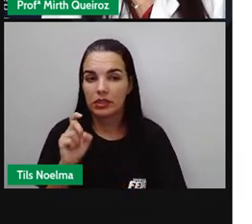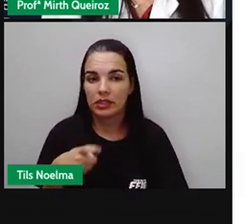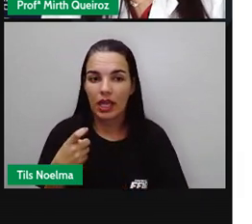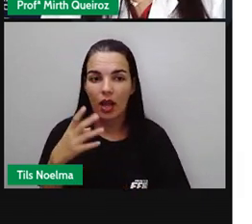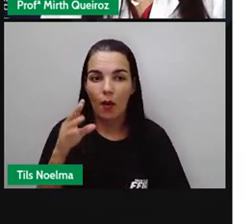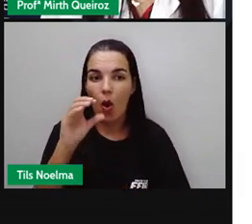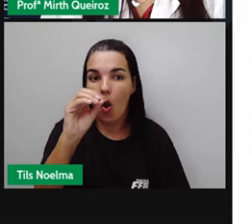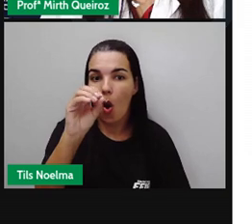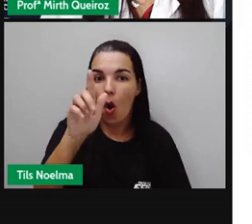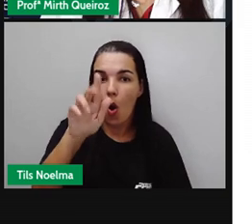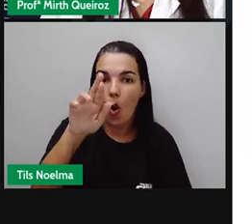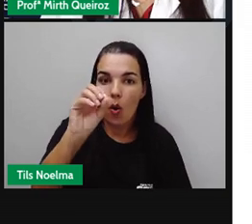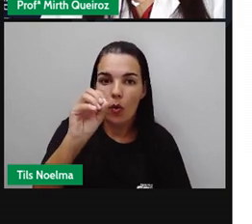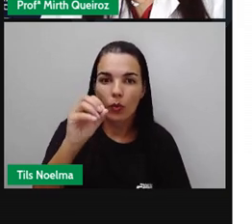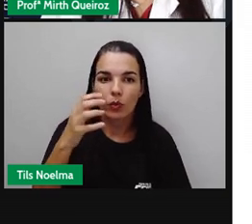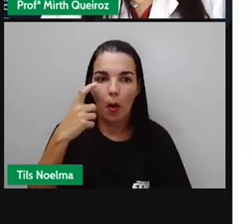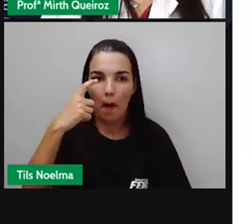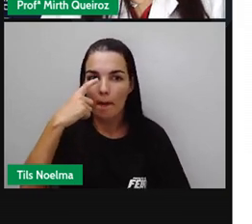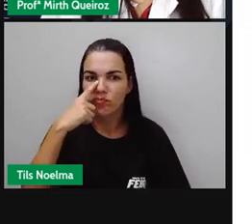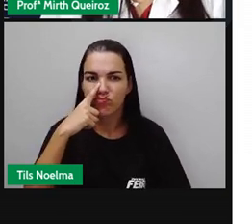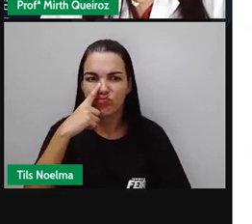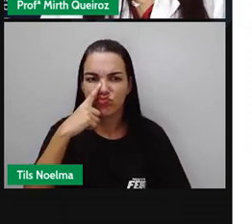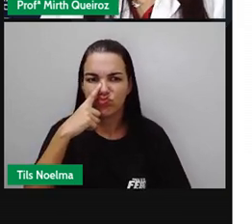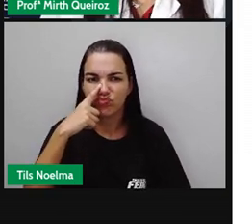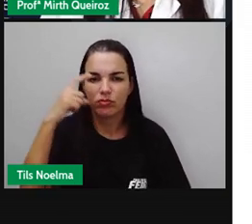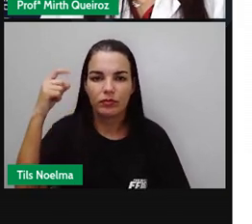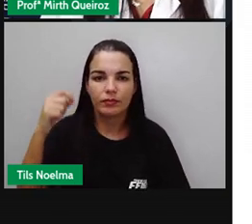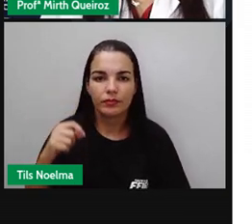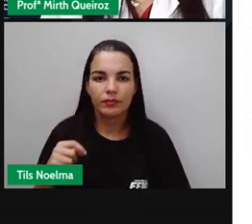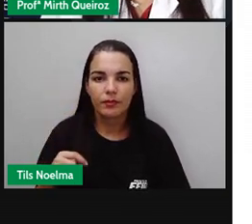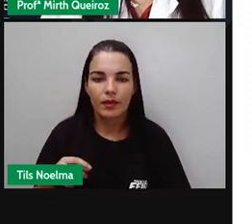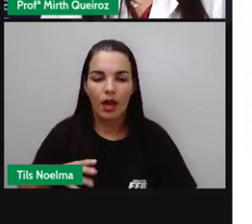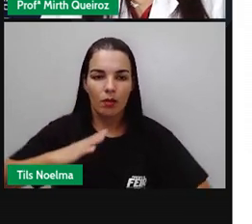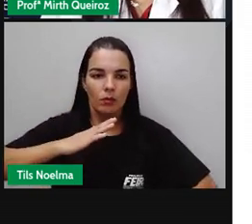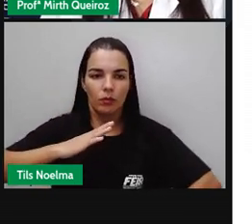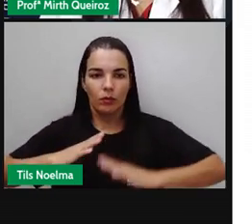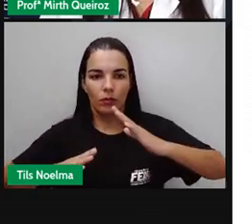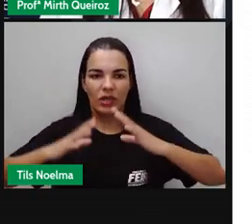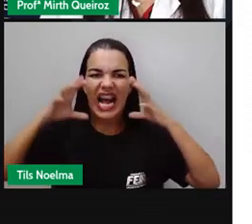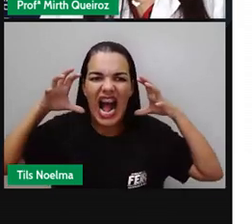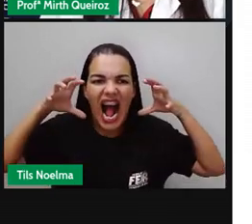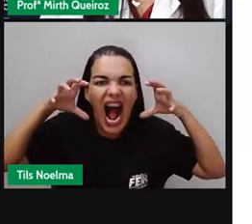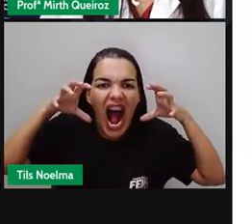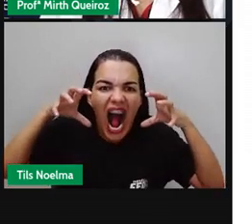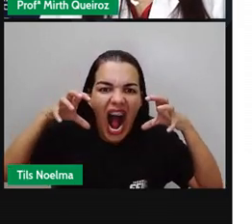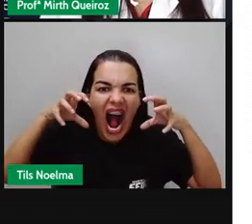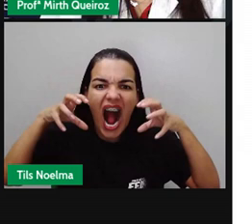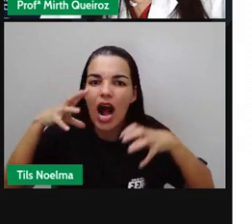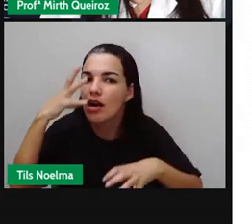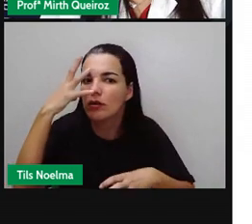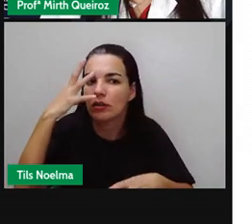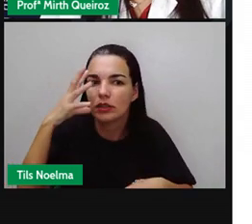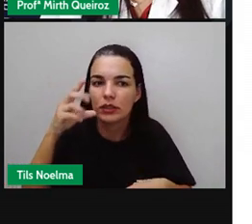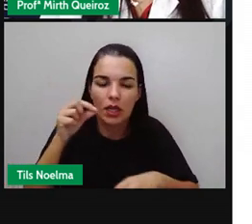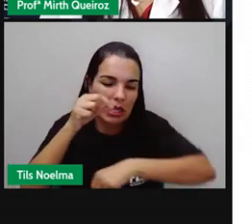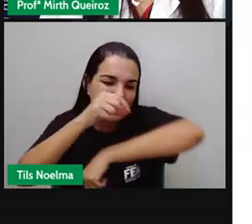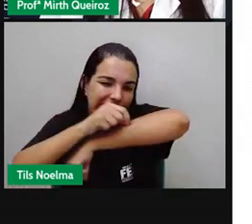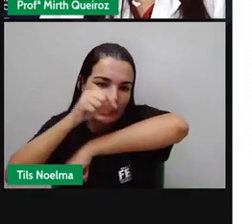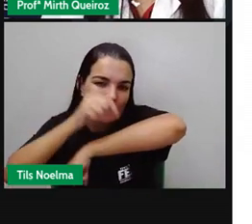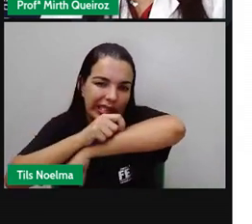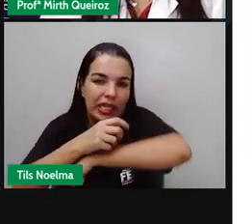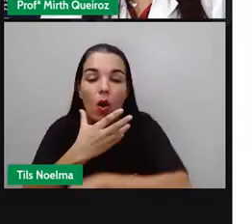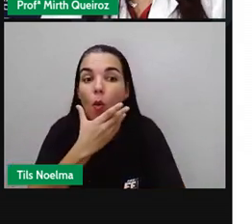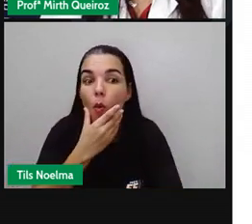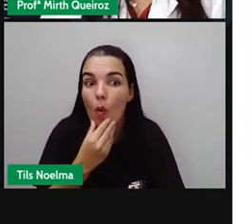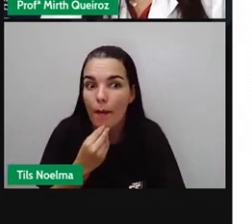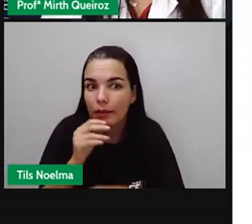um ogro, uma bruxa, um monstro, um robô, um gigante, um dragão, uma pulga, um